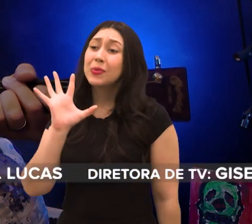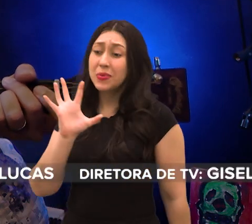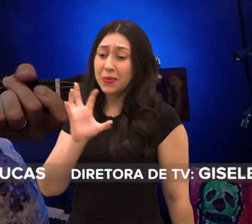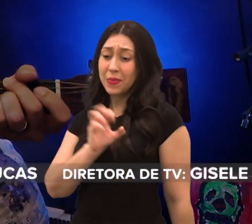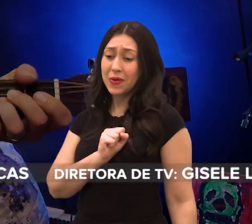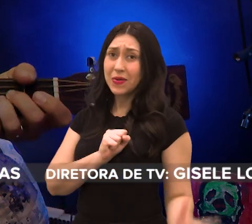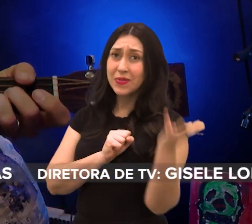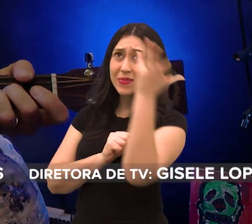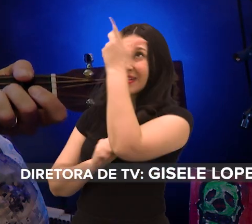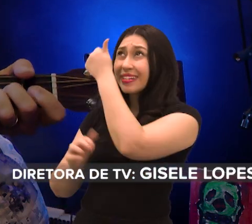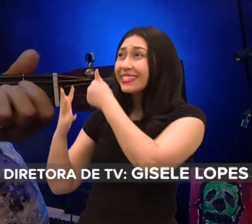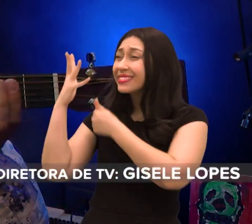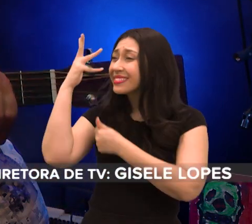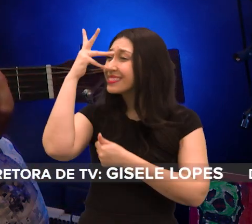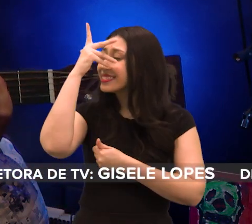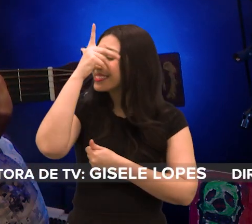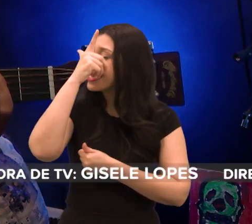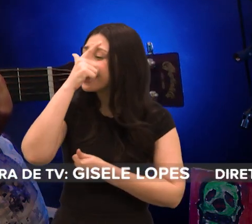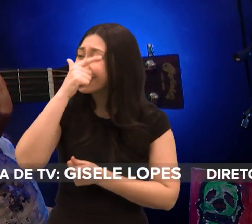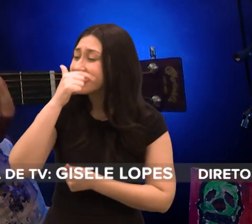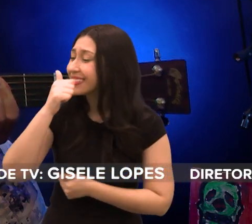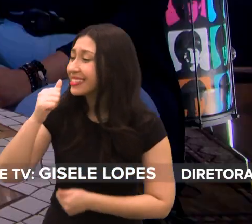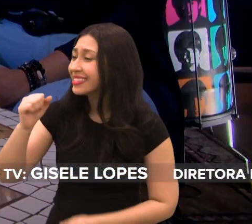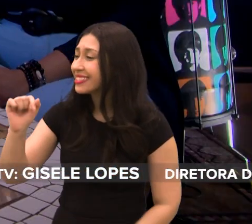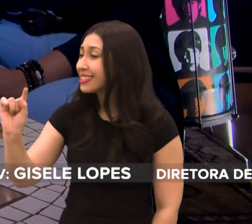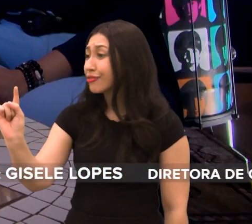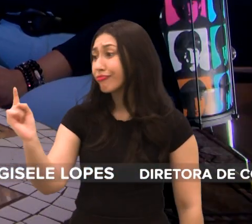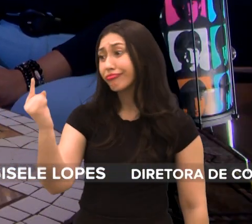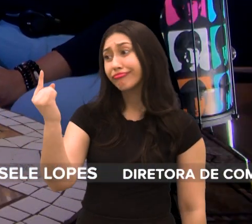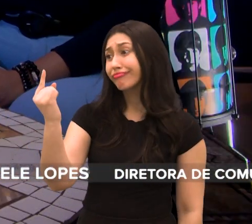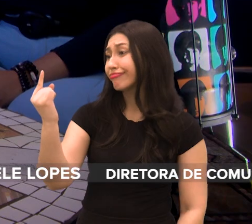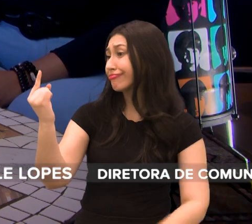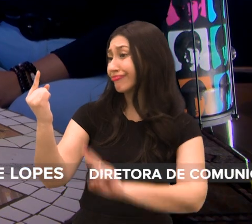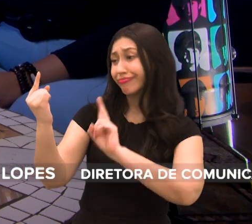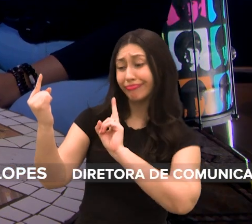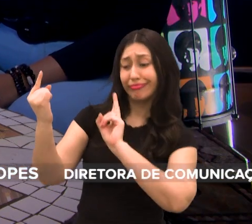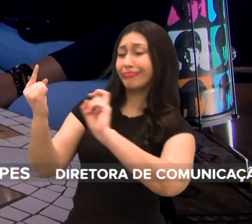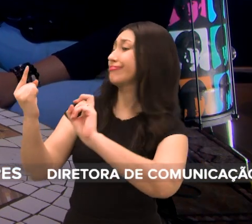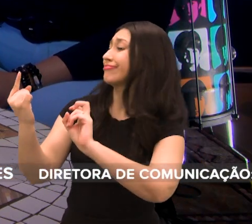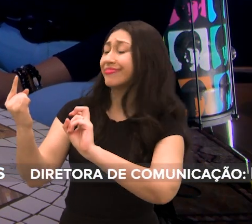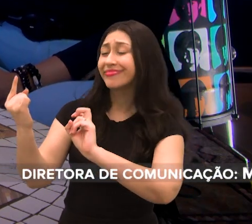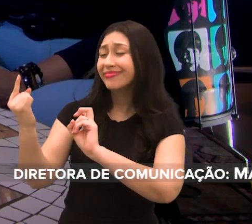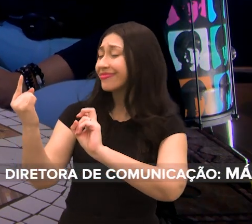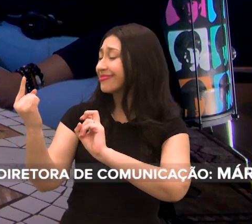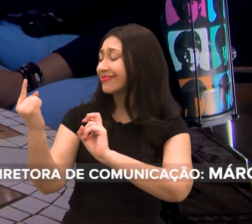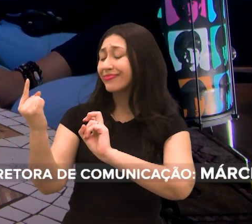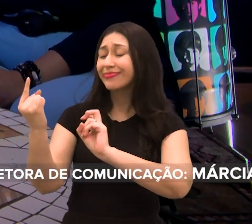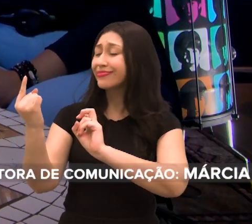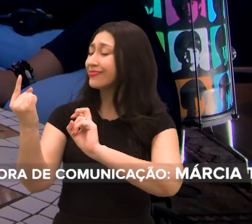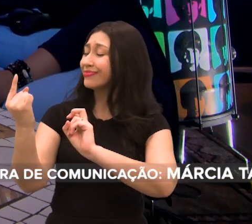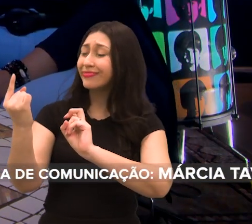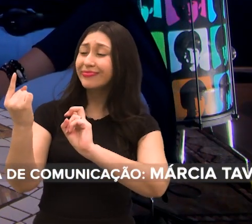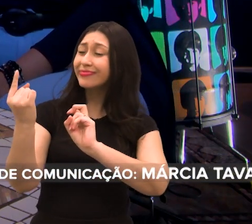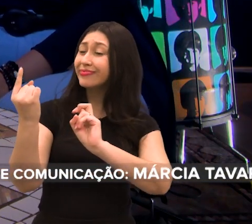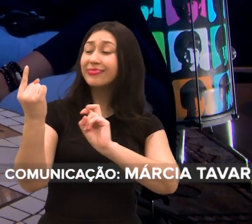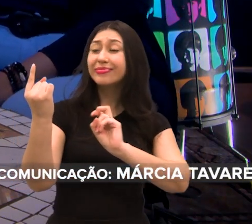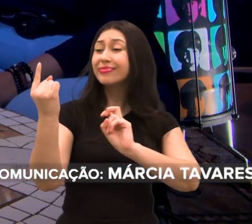Nosso amor é tão bonito, só você foi quem não viu.